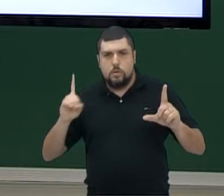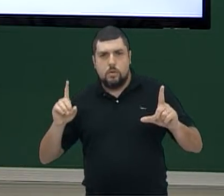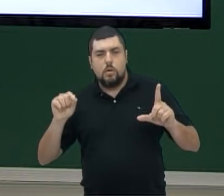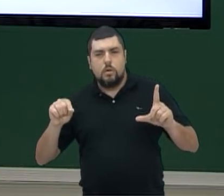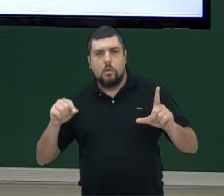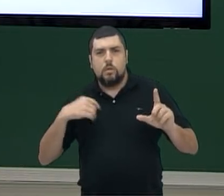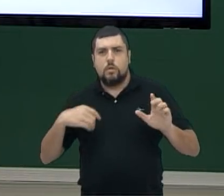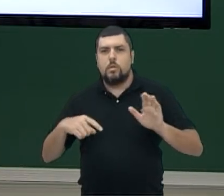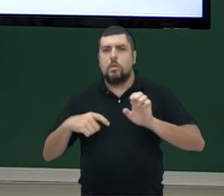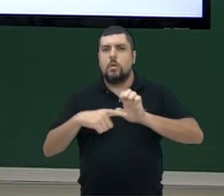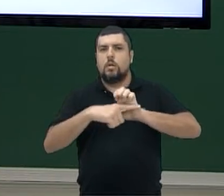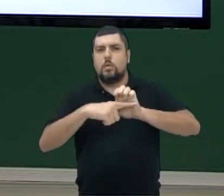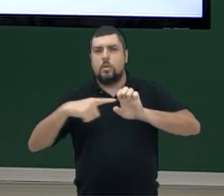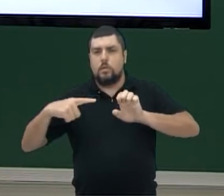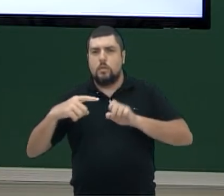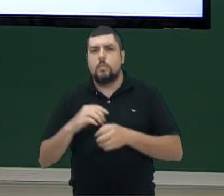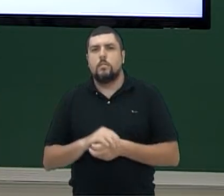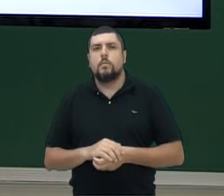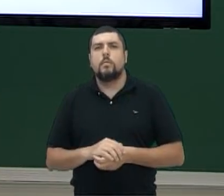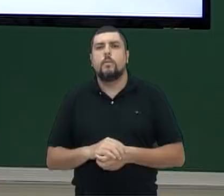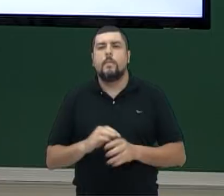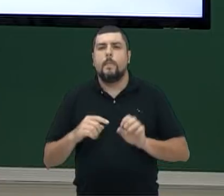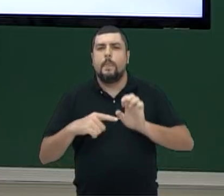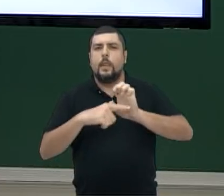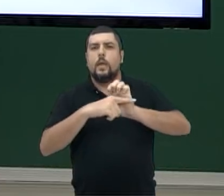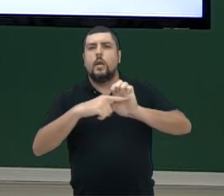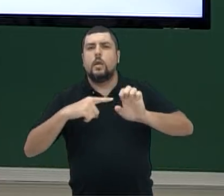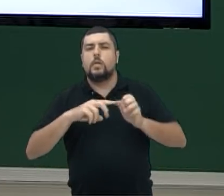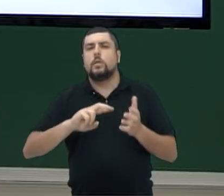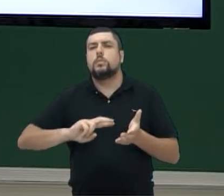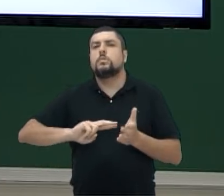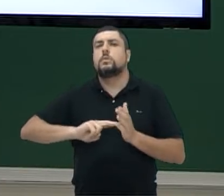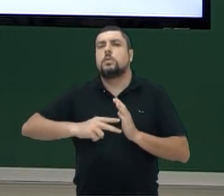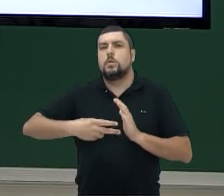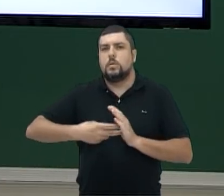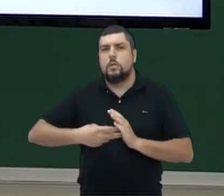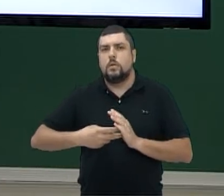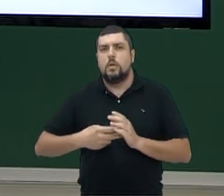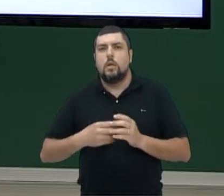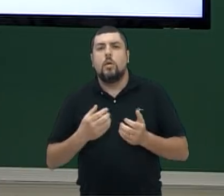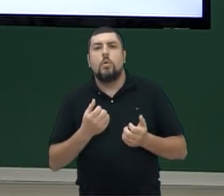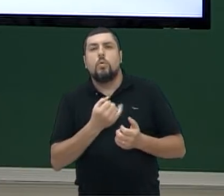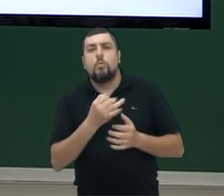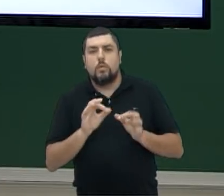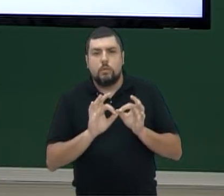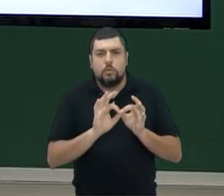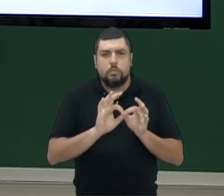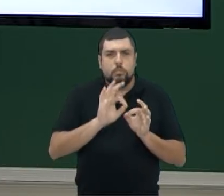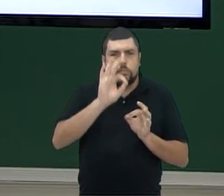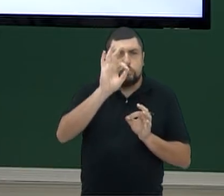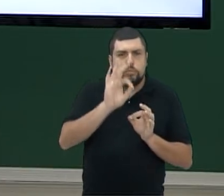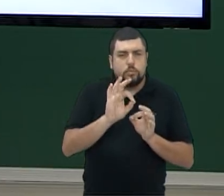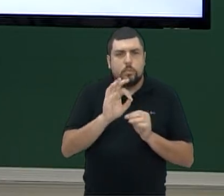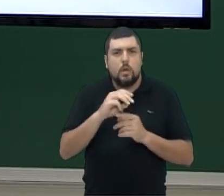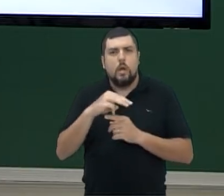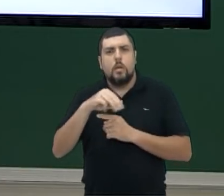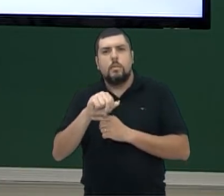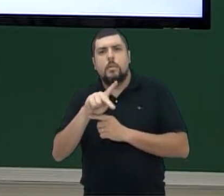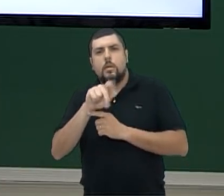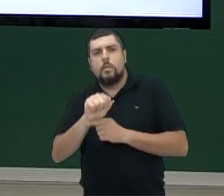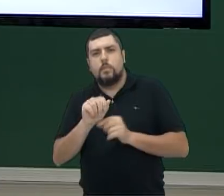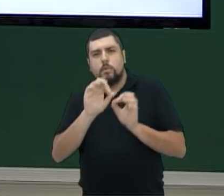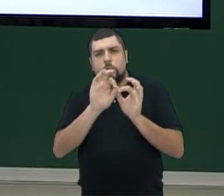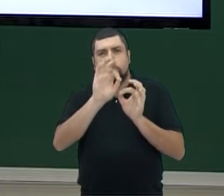do mapa. A escala é a ferramenta que serve para relacionar a distância apresentada no mapa com o quanto essa